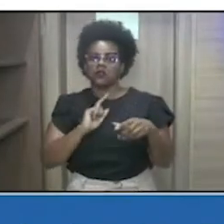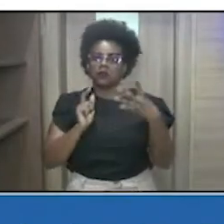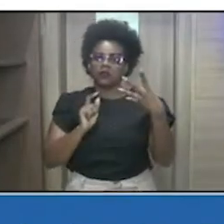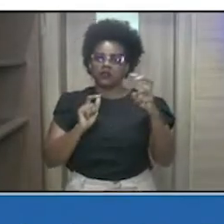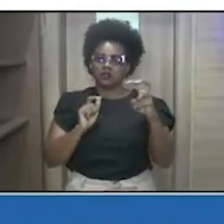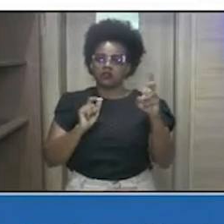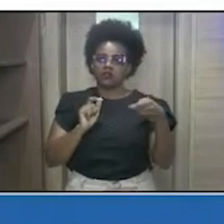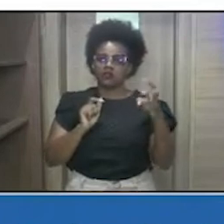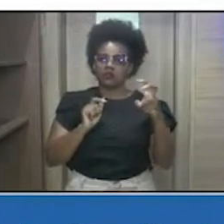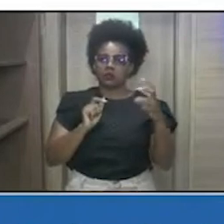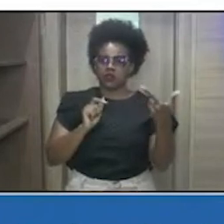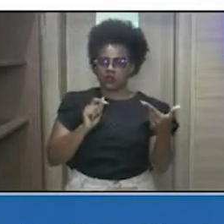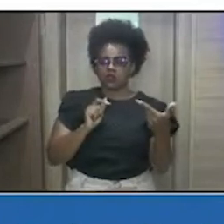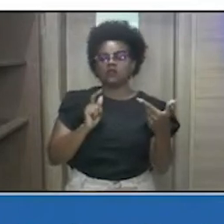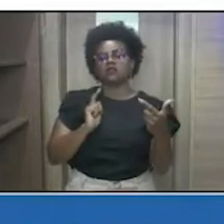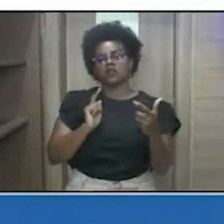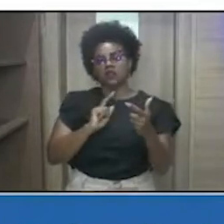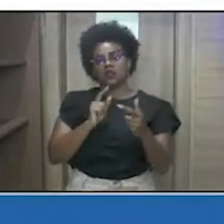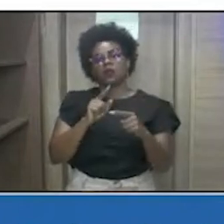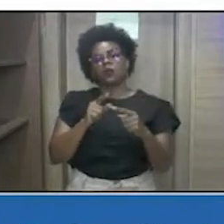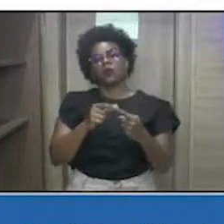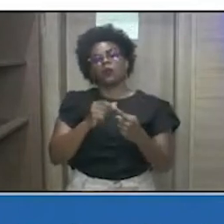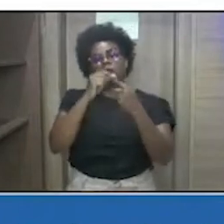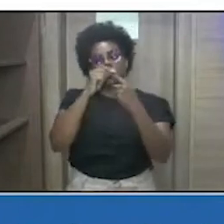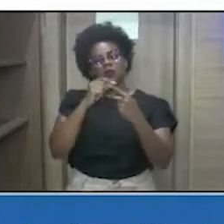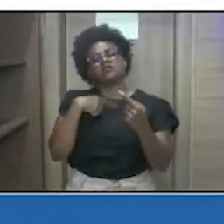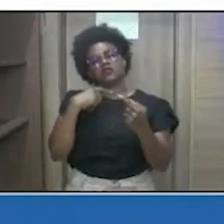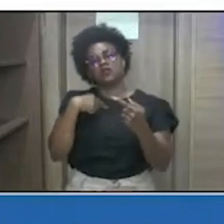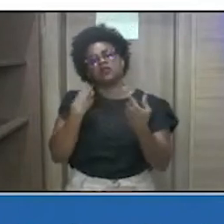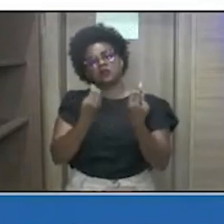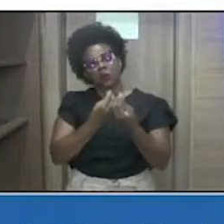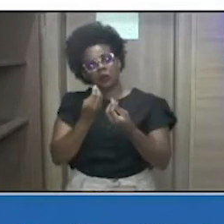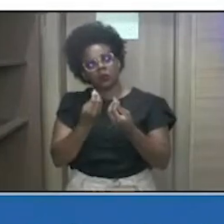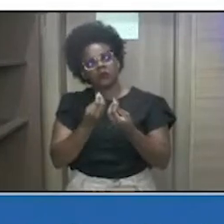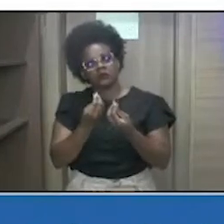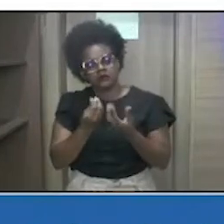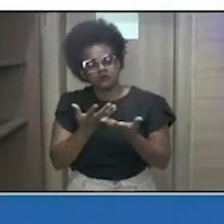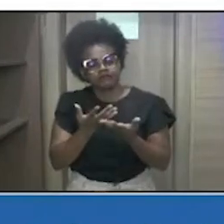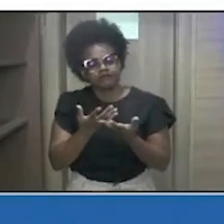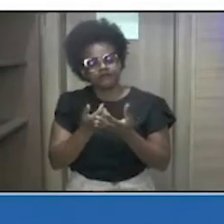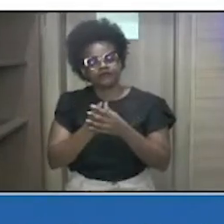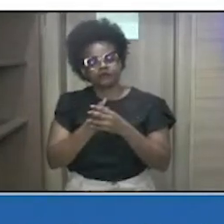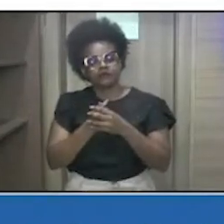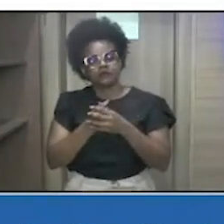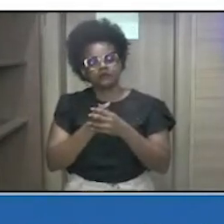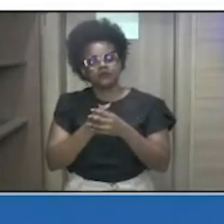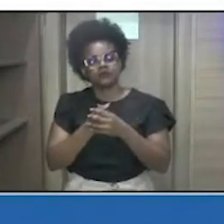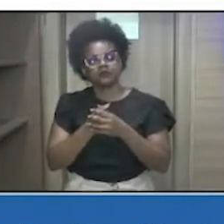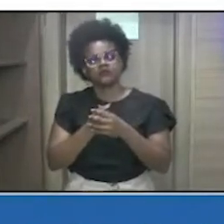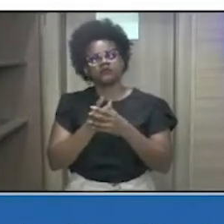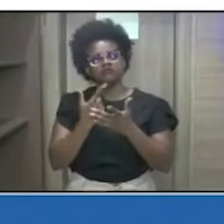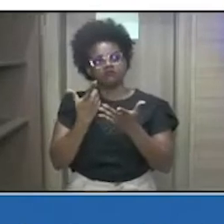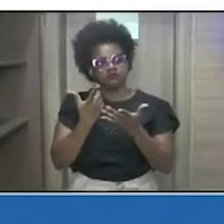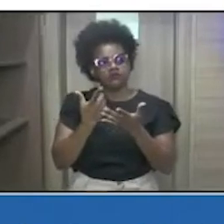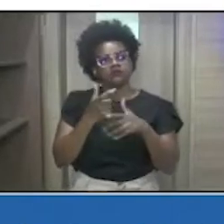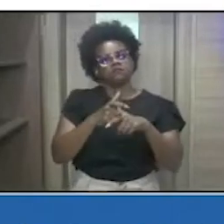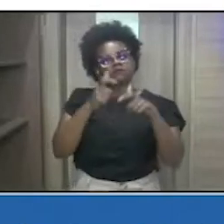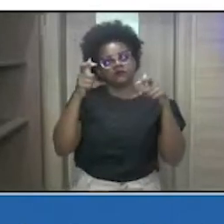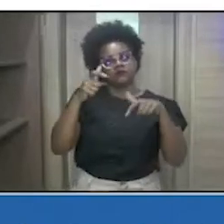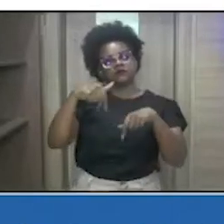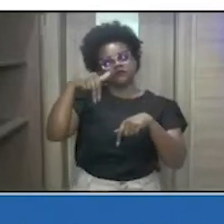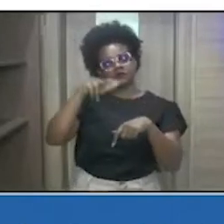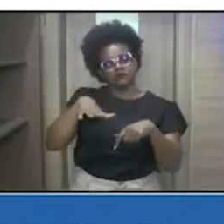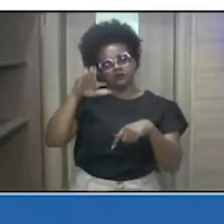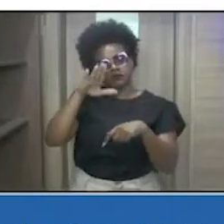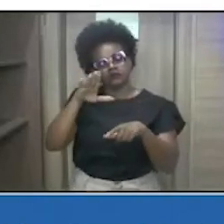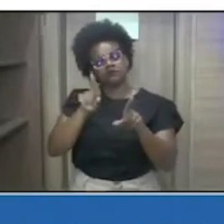em 2024. As fixas unitárias bastante marginais e que, na verdade, essa produção é maior no Nordeste e